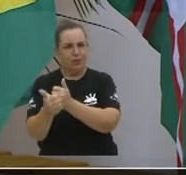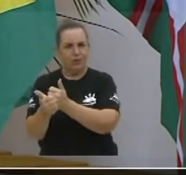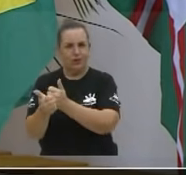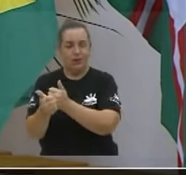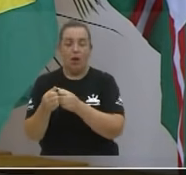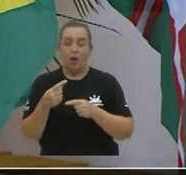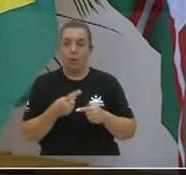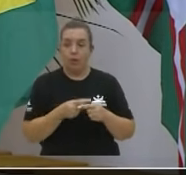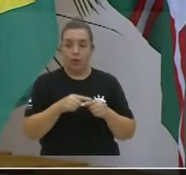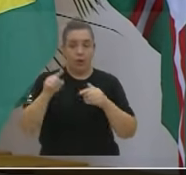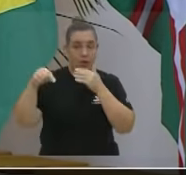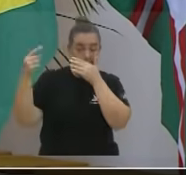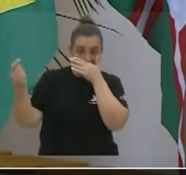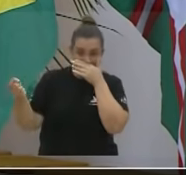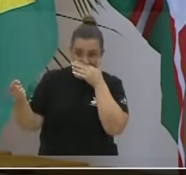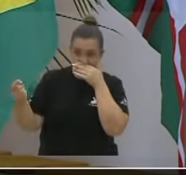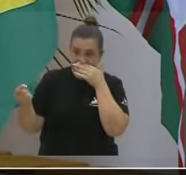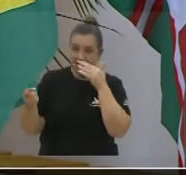Porque o que vem depois